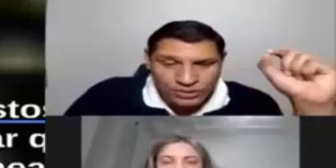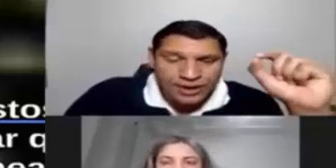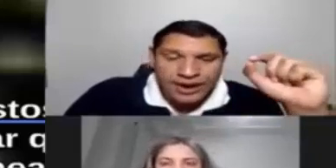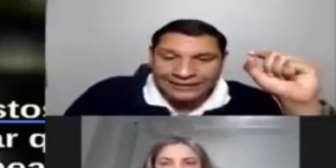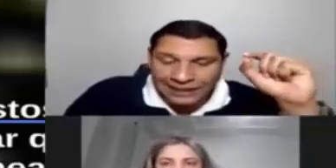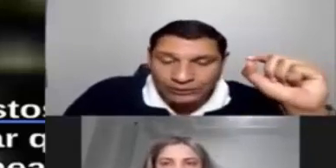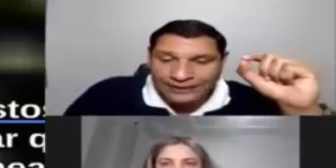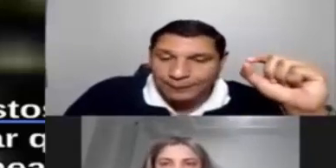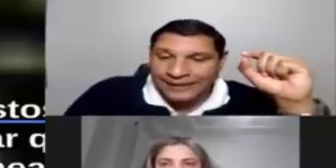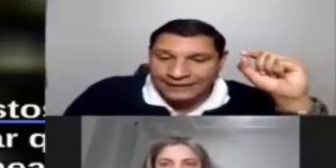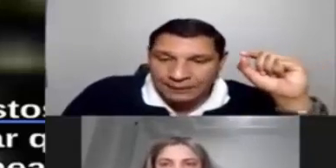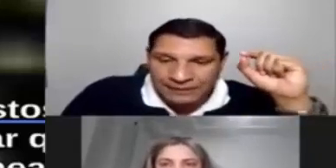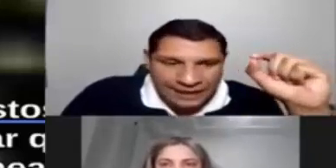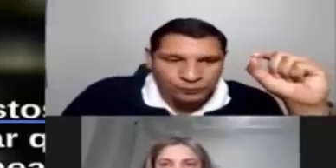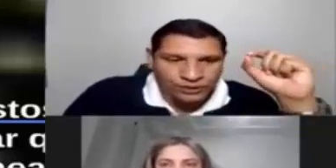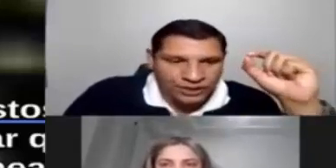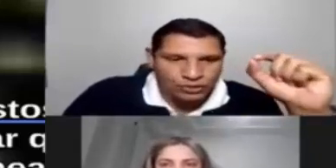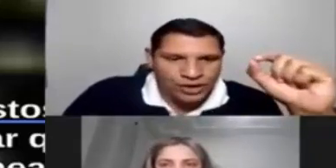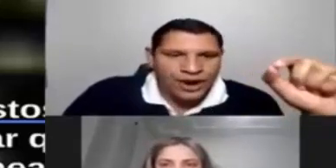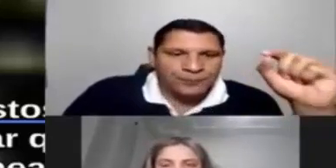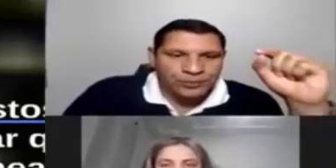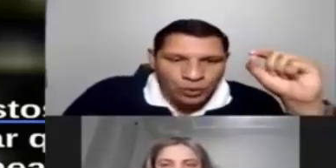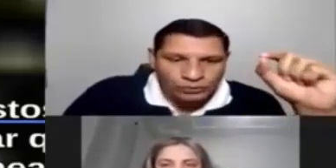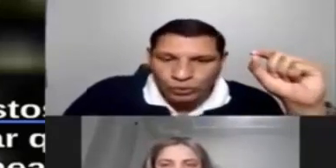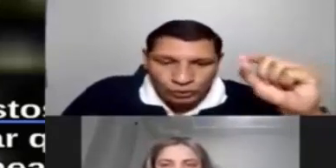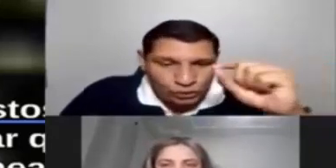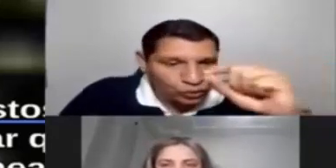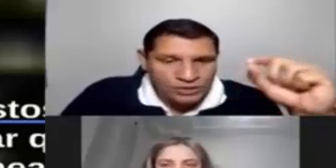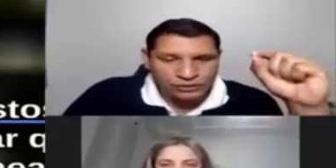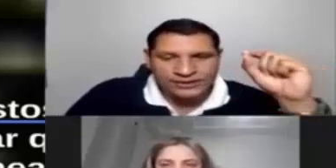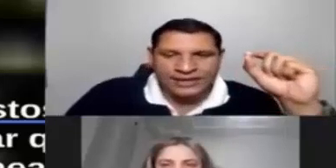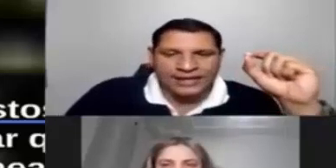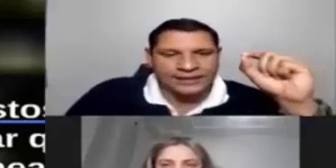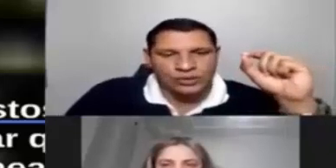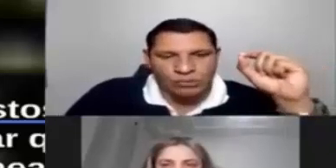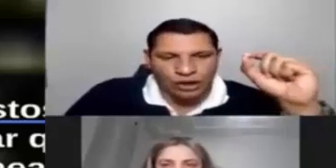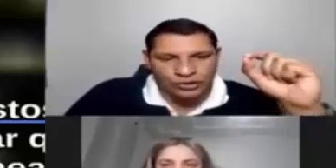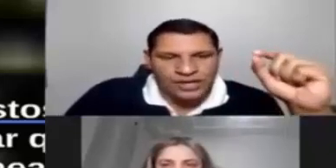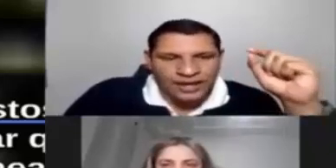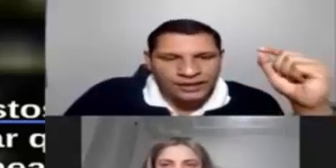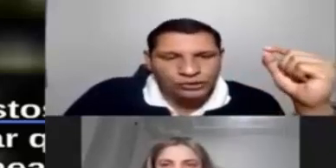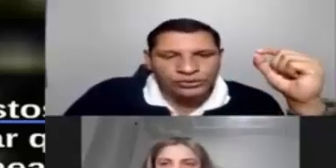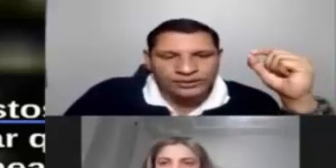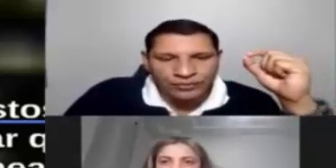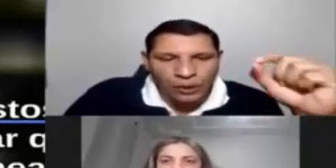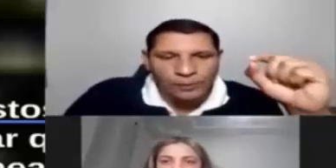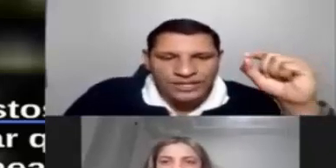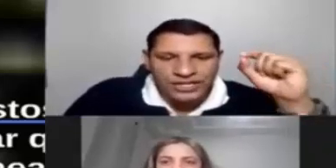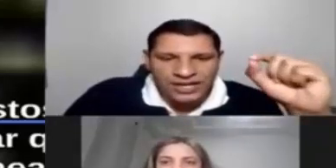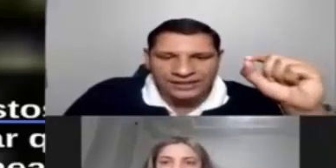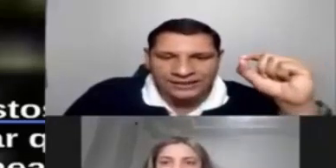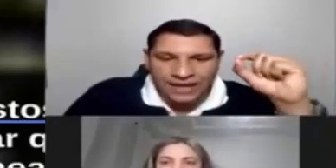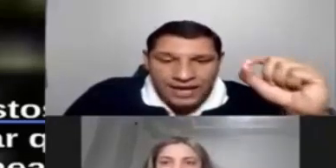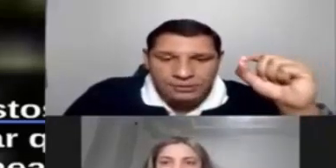os homens até o tempo determinado por Deus quando todos os homens ressuscitarem dentre os mortos e isso não